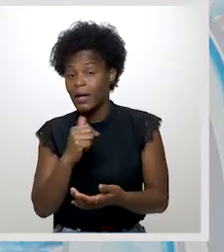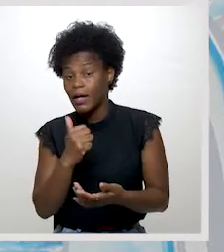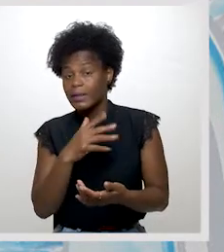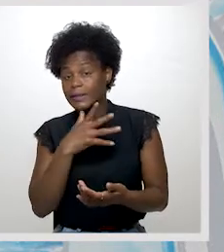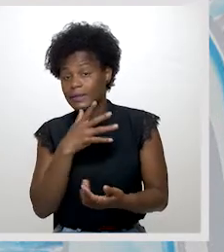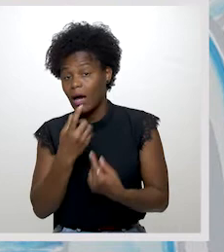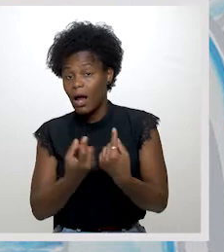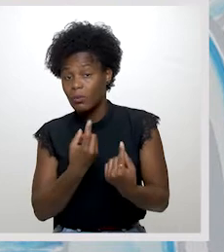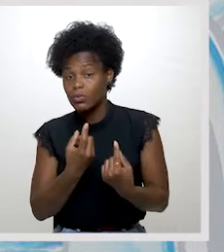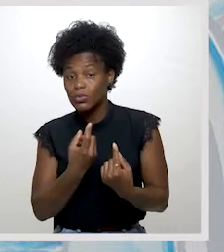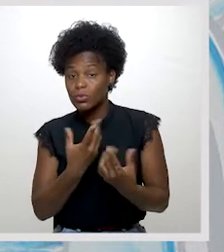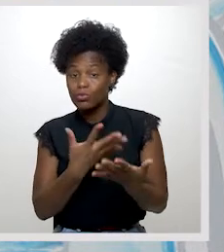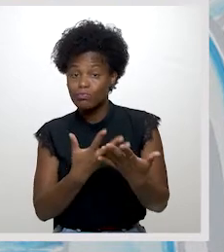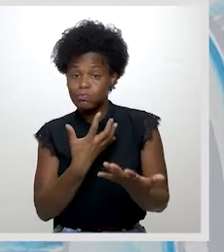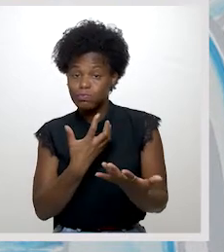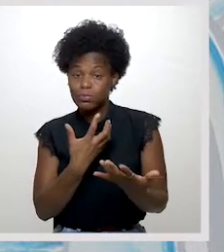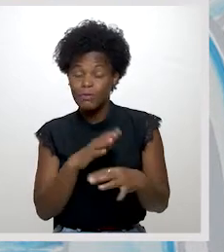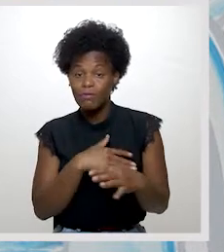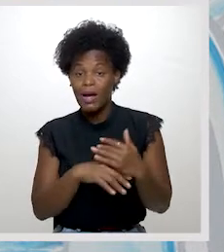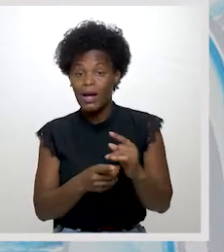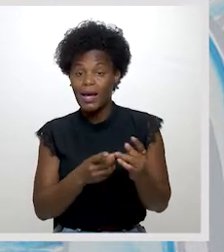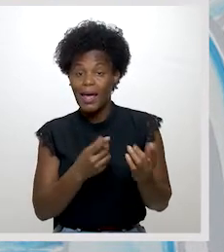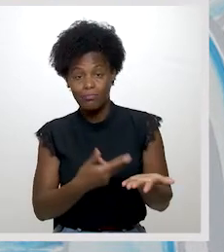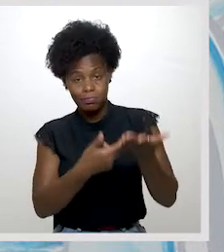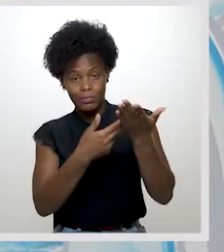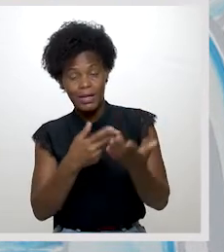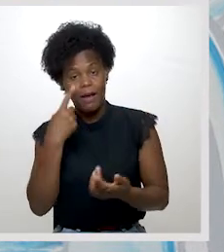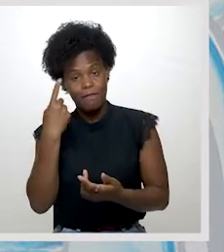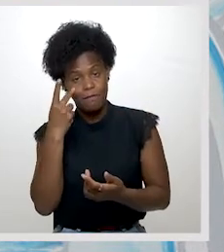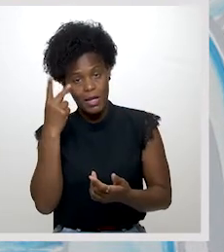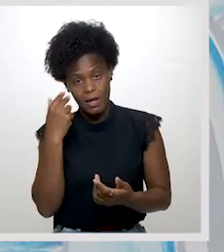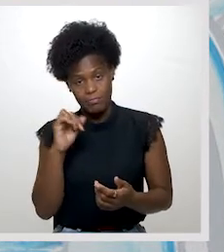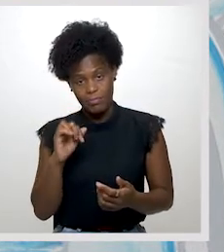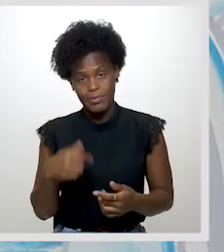também referir algumas das distinções que recebeu em vida.